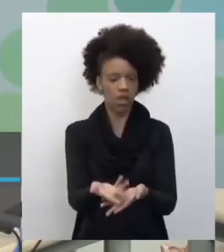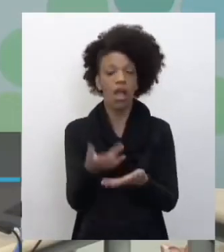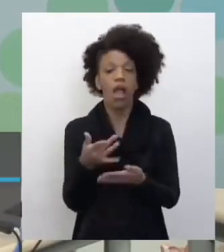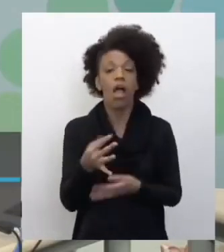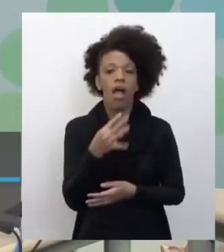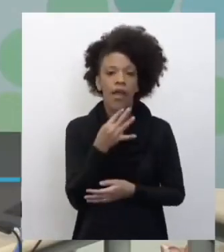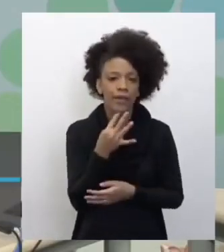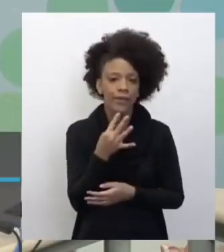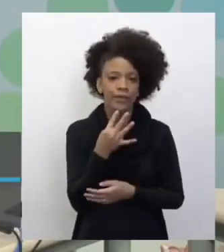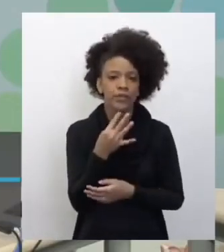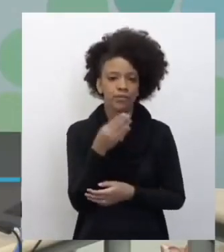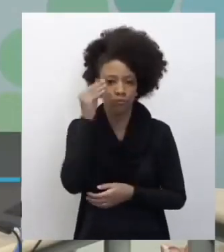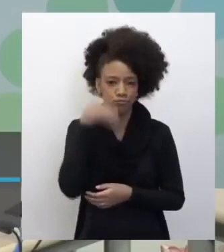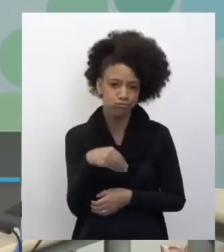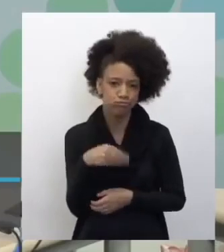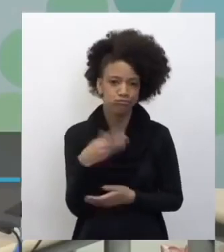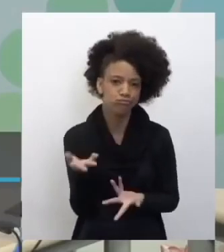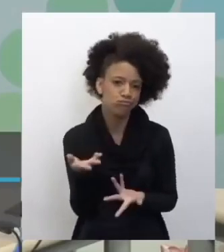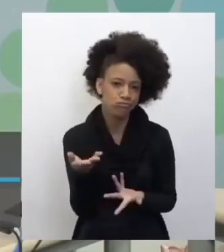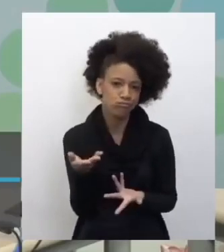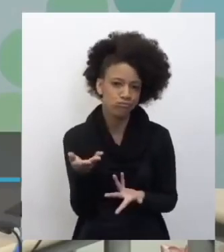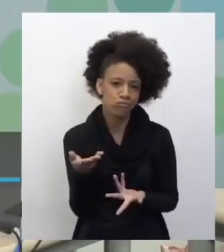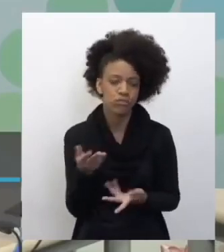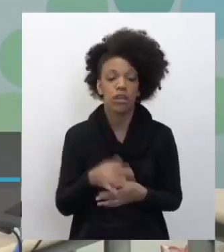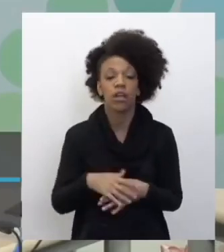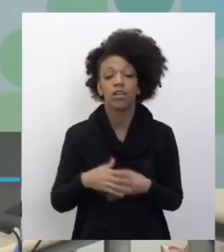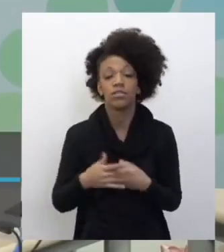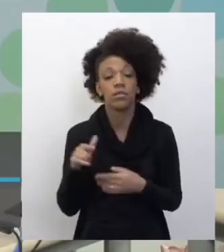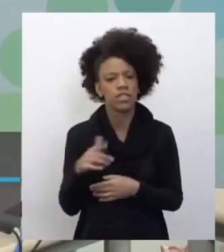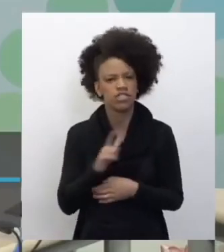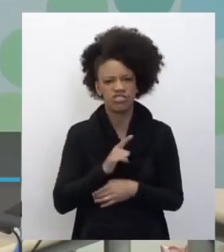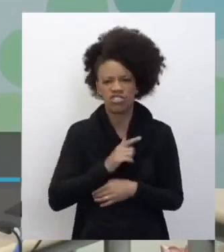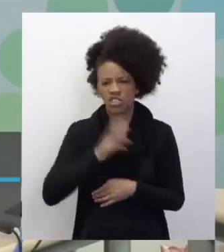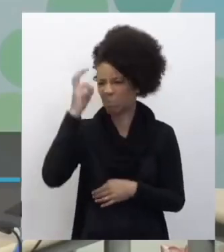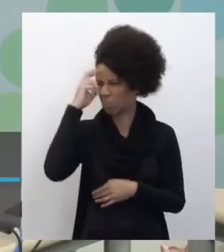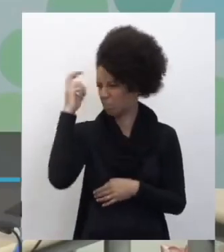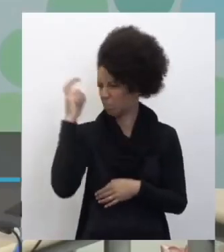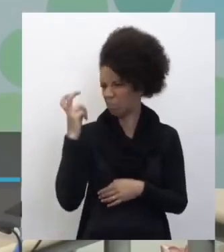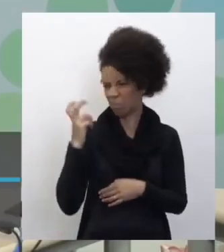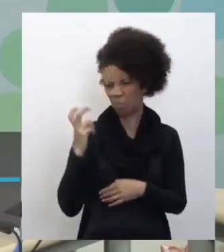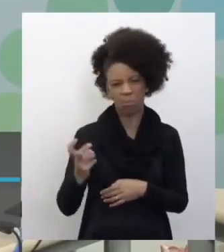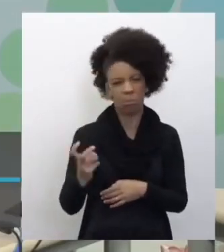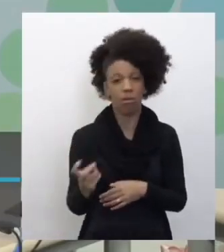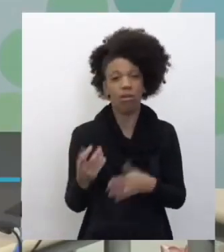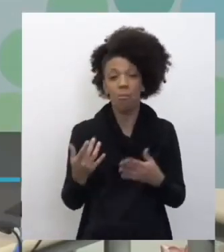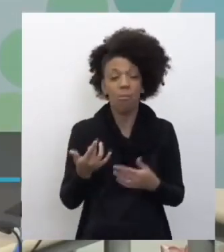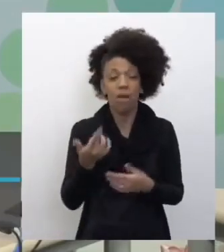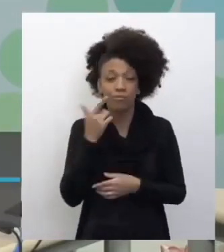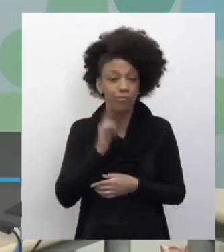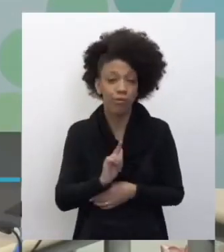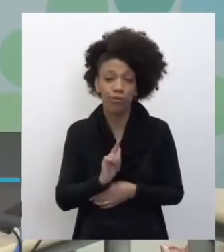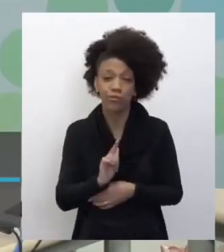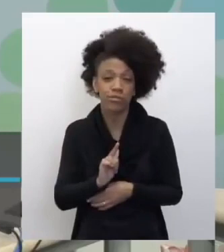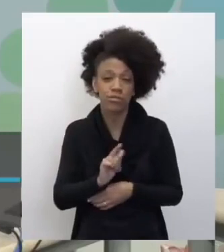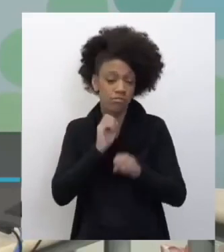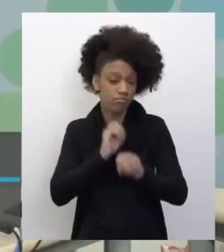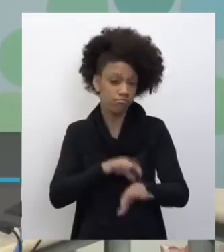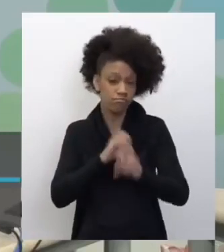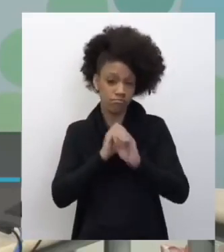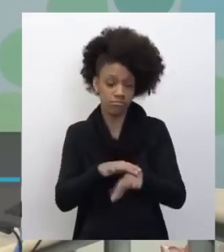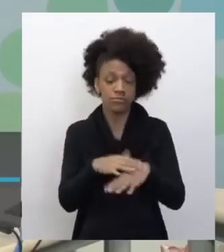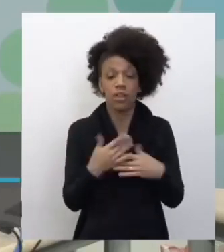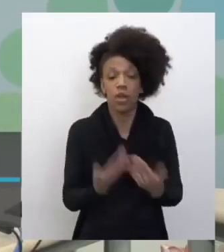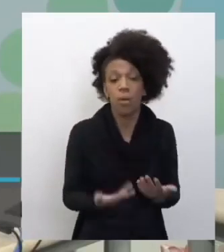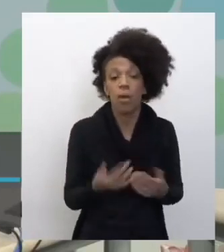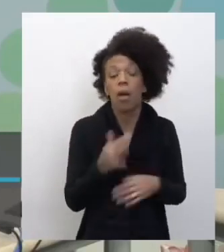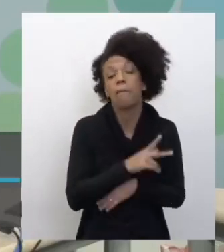conhecimento inútil. Então, ele tinha, assim, momentos enormes, né, de pérolas de conhecimento inútil. Como a professora citou antes, né, a